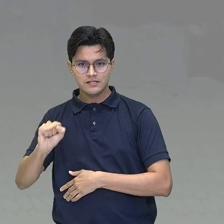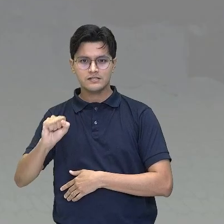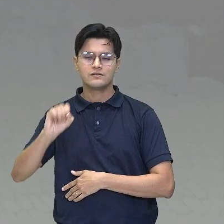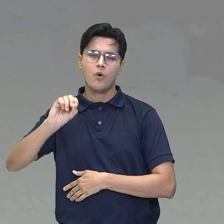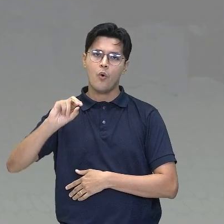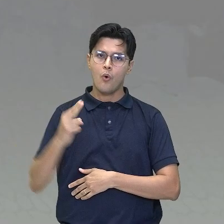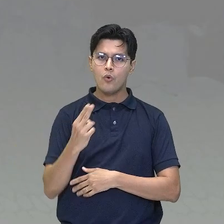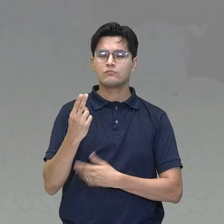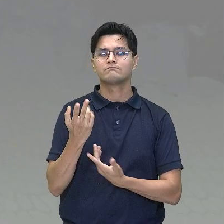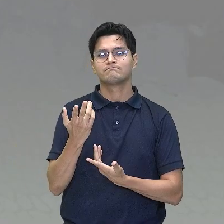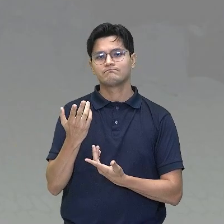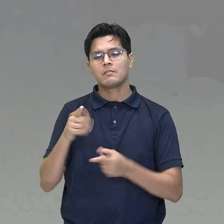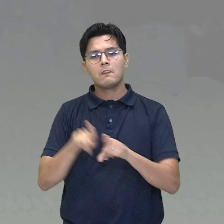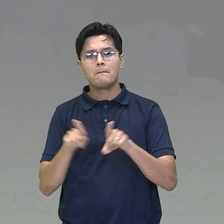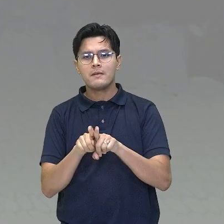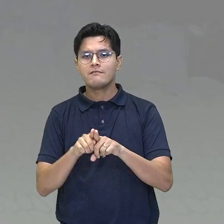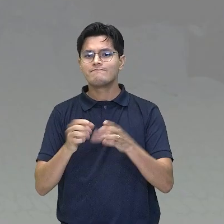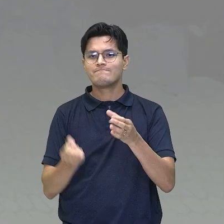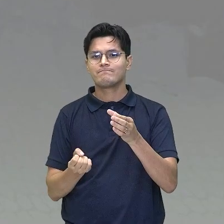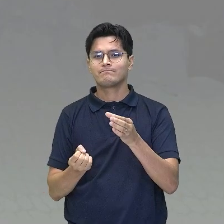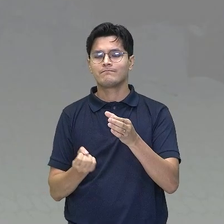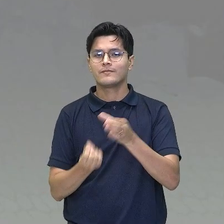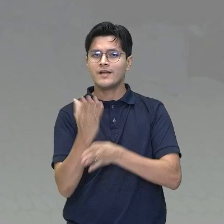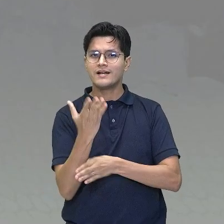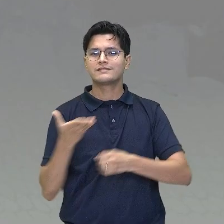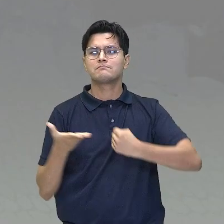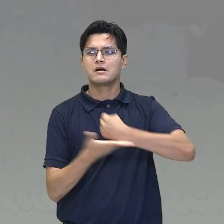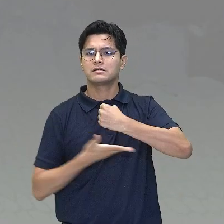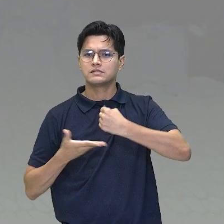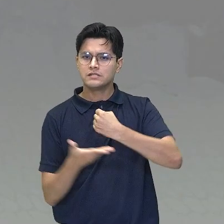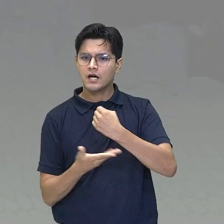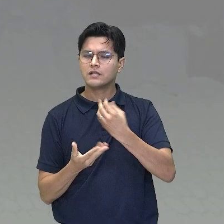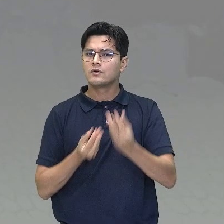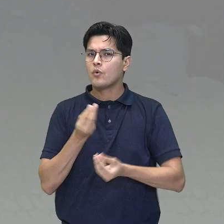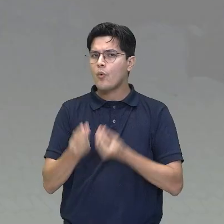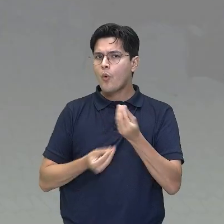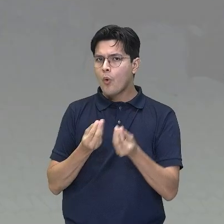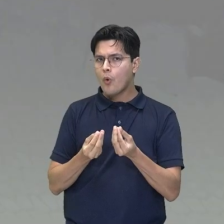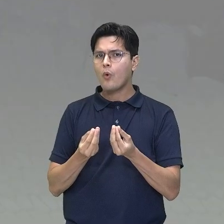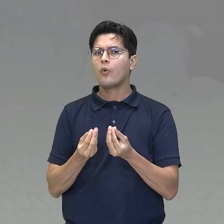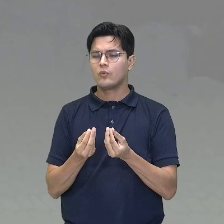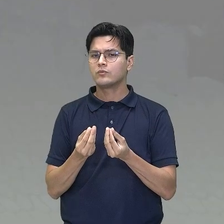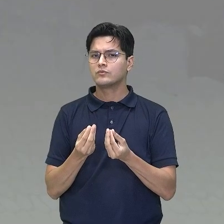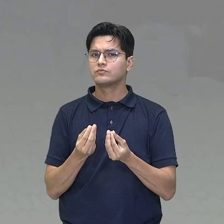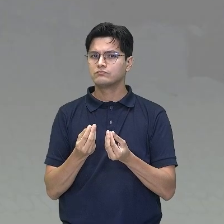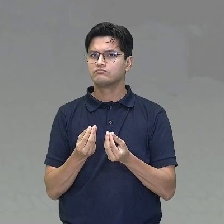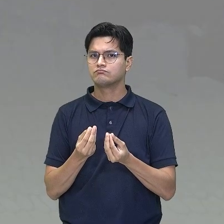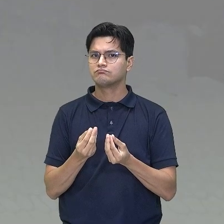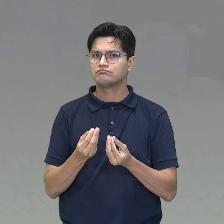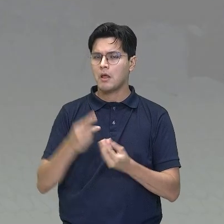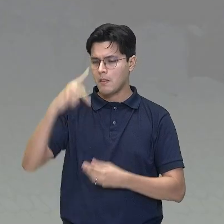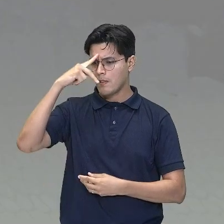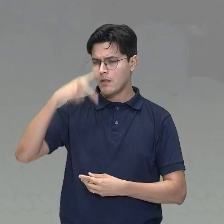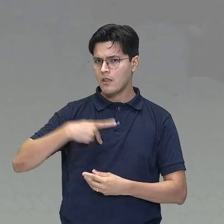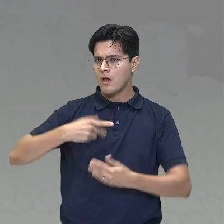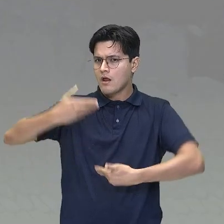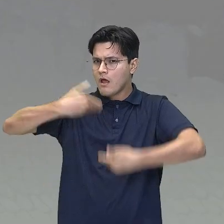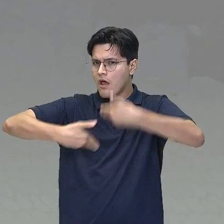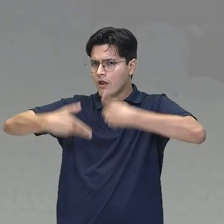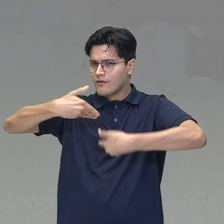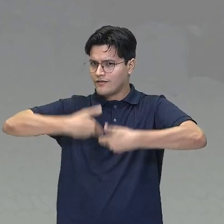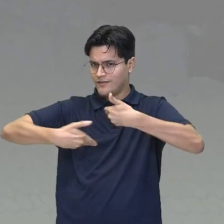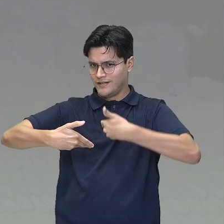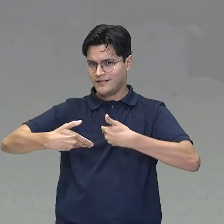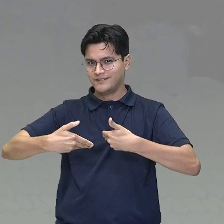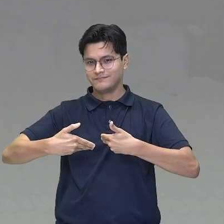como nós nos relacionamos com o nosso próprio eu, com a nossa própria individualidade. Então,